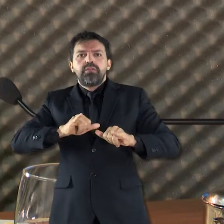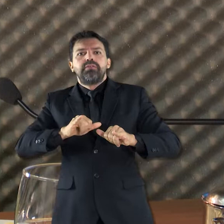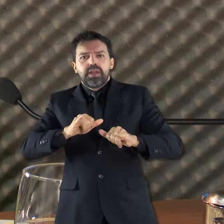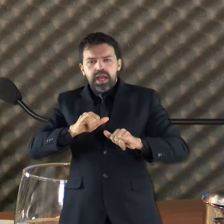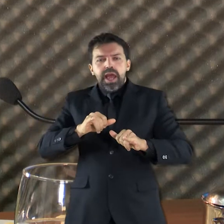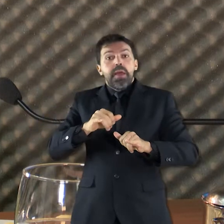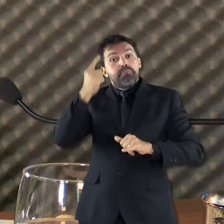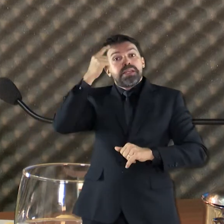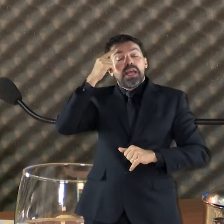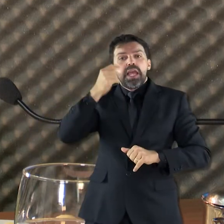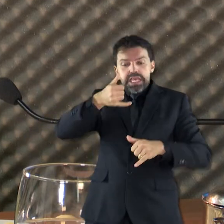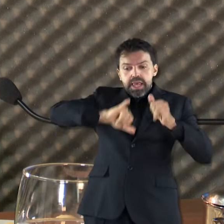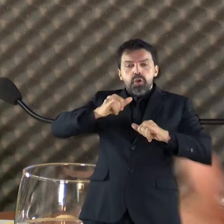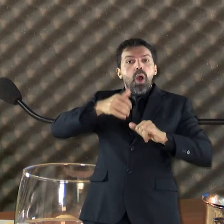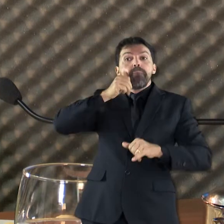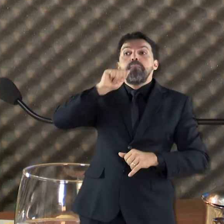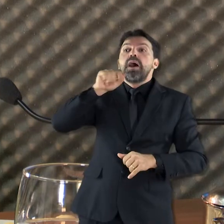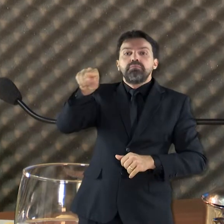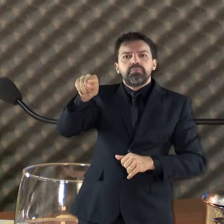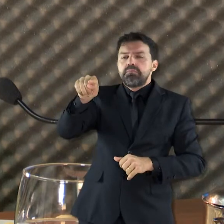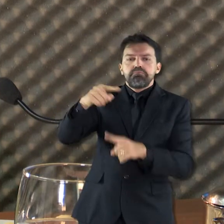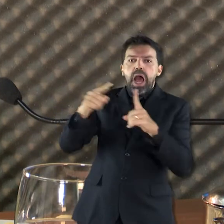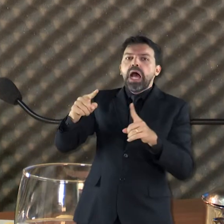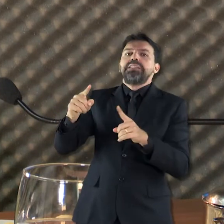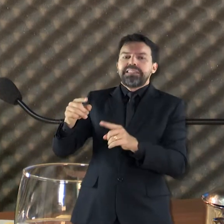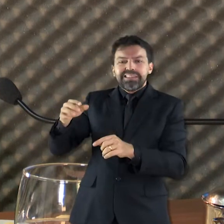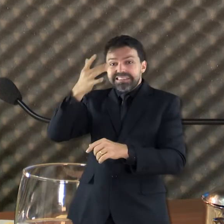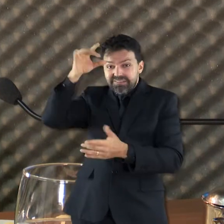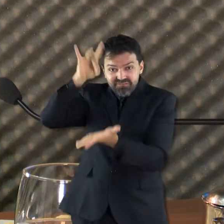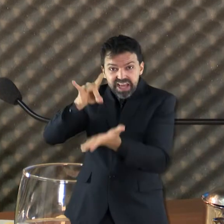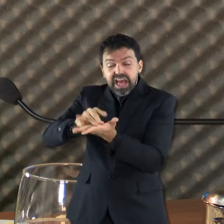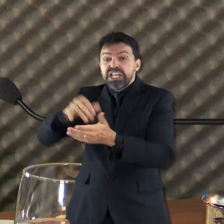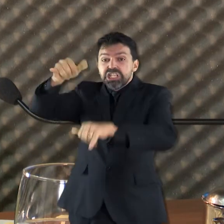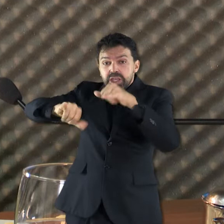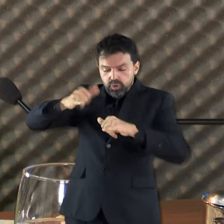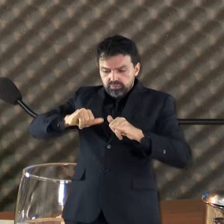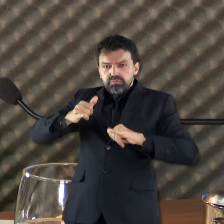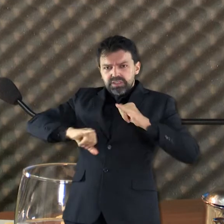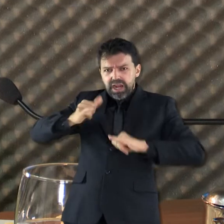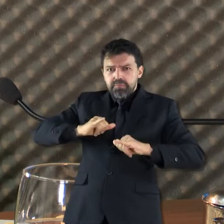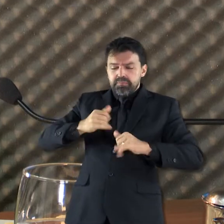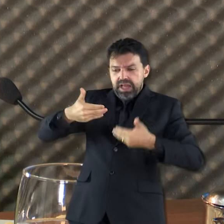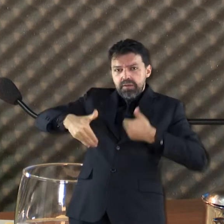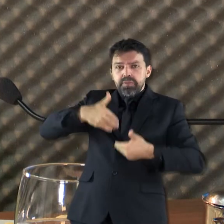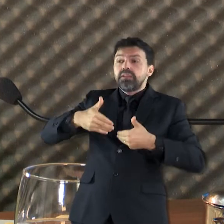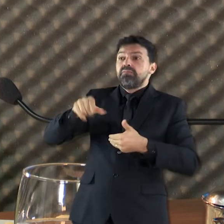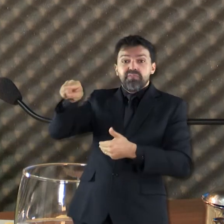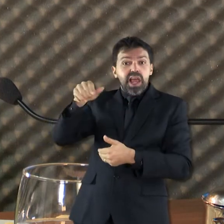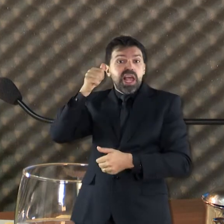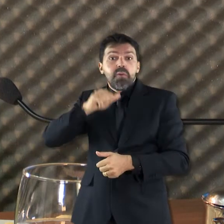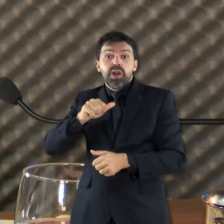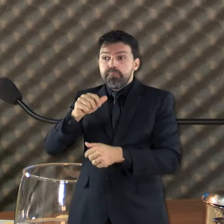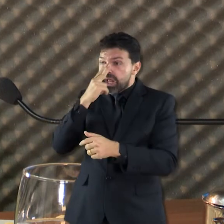pensou que era a mãe. Eu jurava que era a mãe. Mas a mãe estava acompanhando a moça. Acompanhando a moça. E assim, a gente vê cada coisa ali que só tem a agradecer a Deus